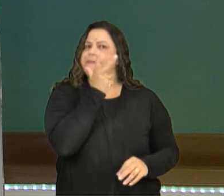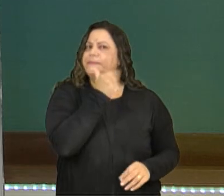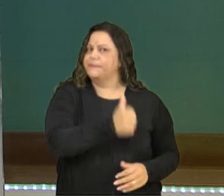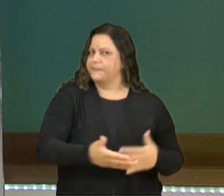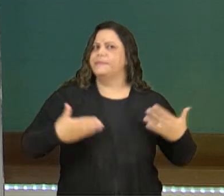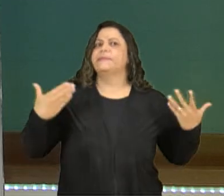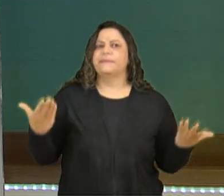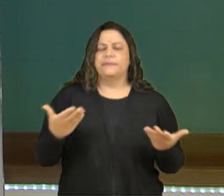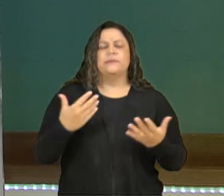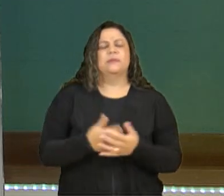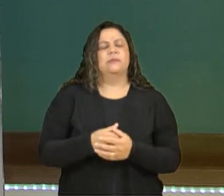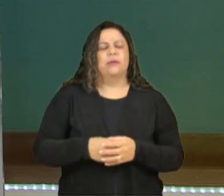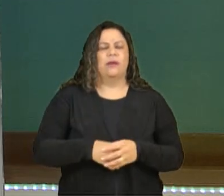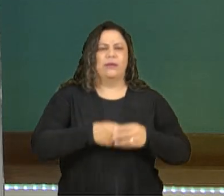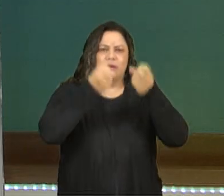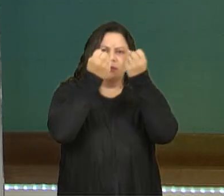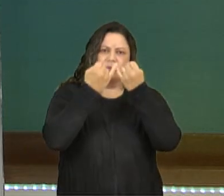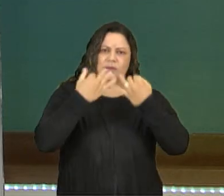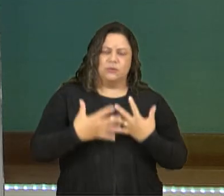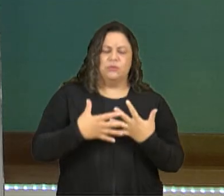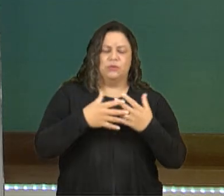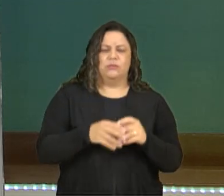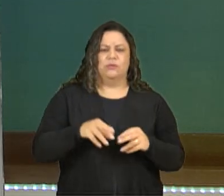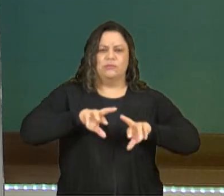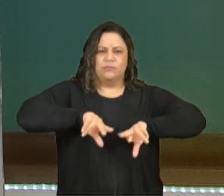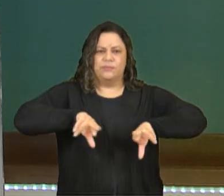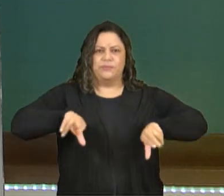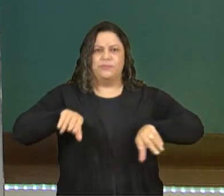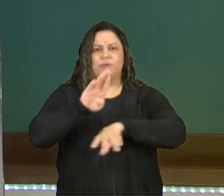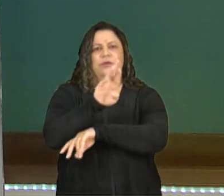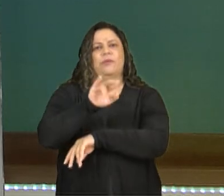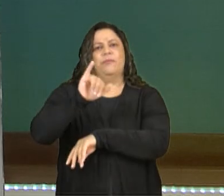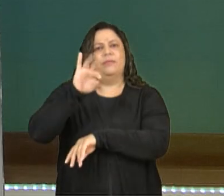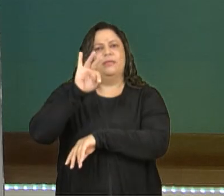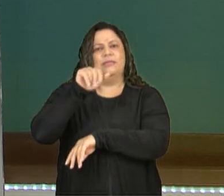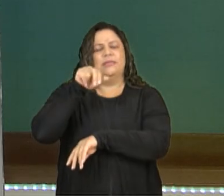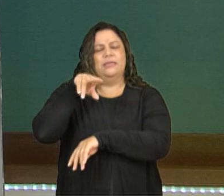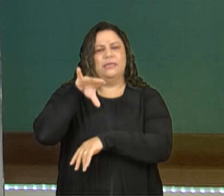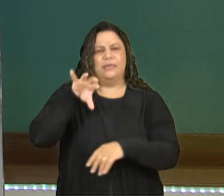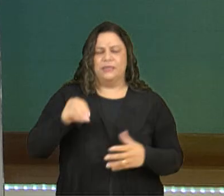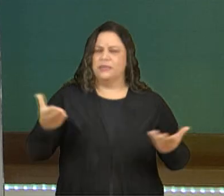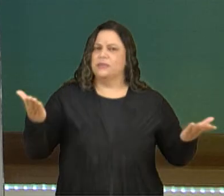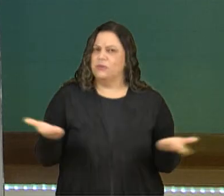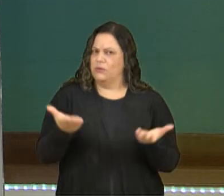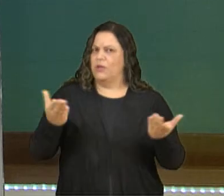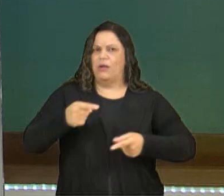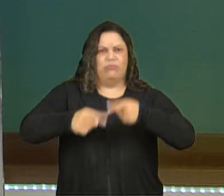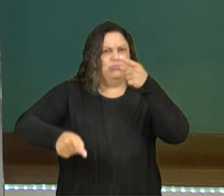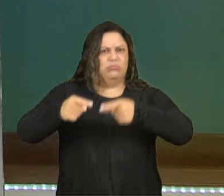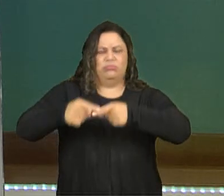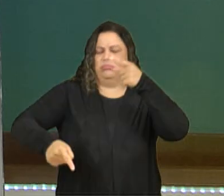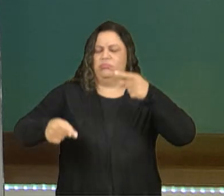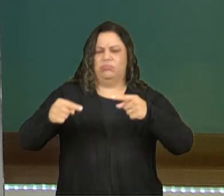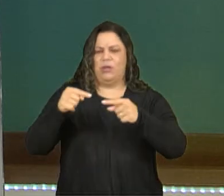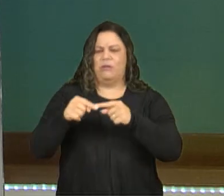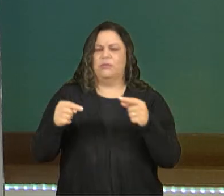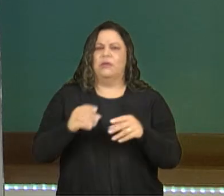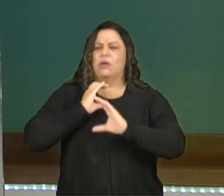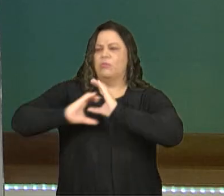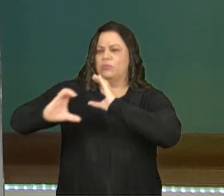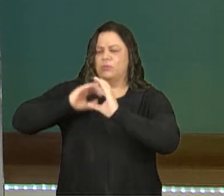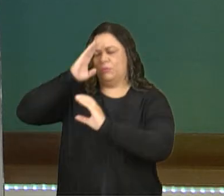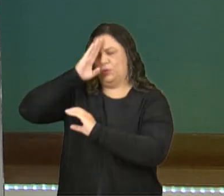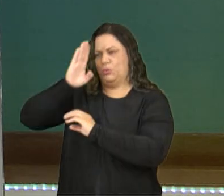democraticamente falada muito dentro do aspecto britânico e que agora impede que haja uma comunicação direta